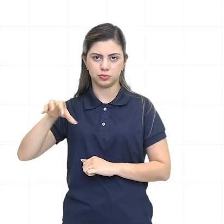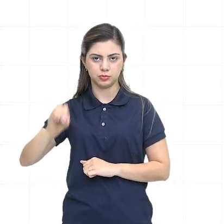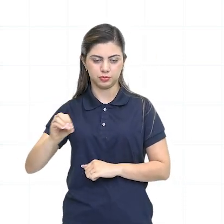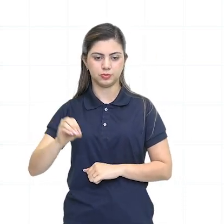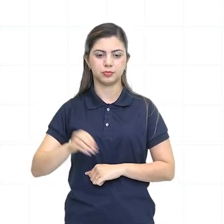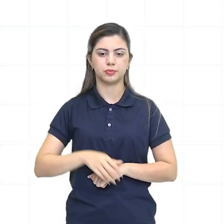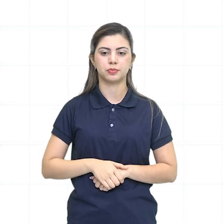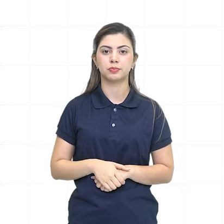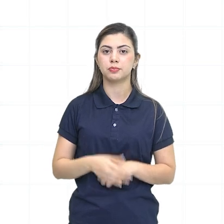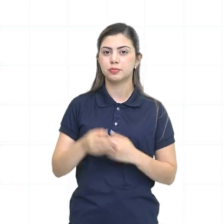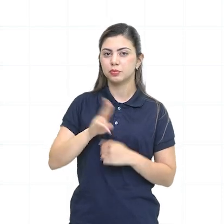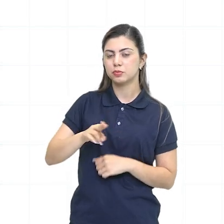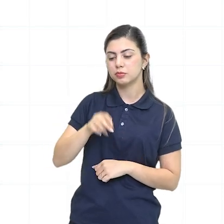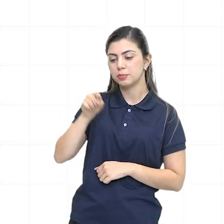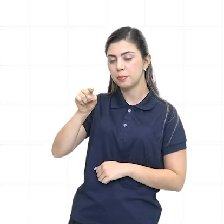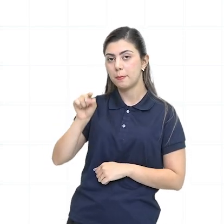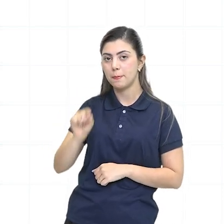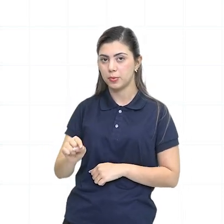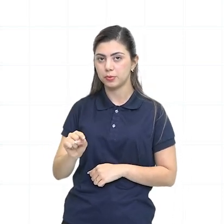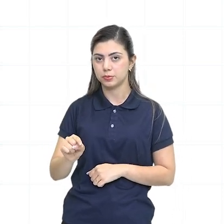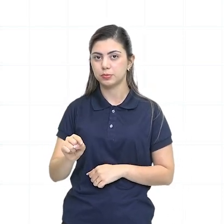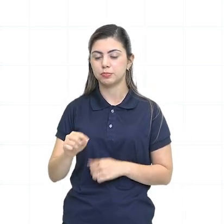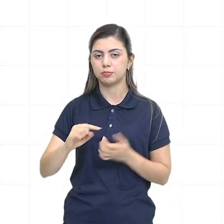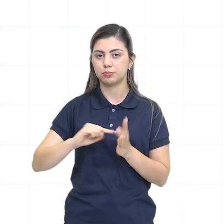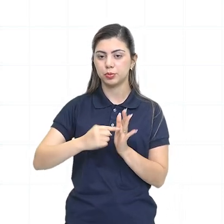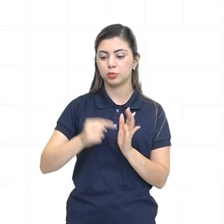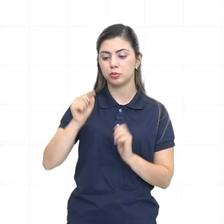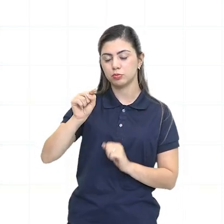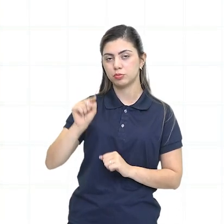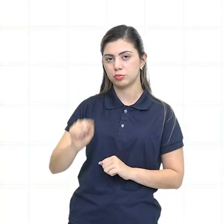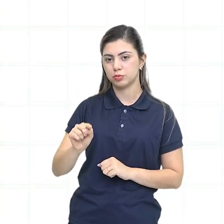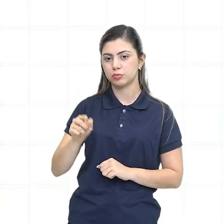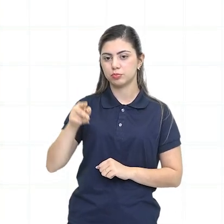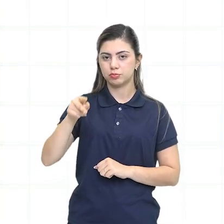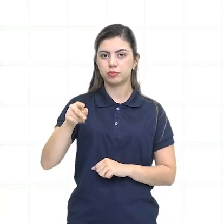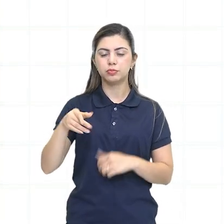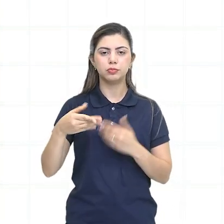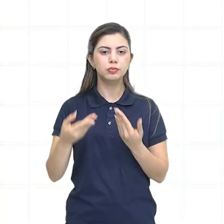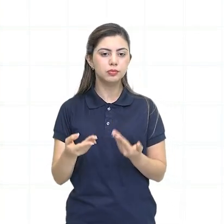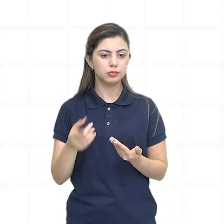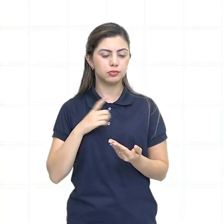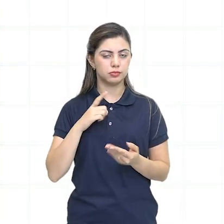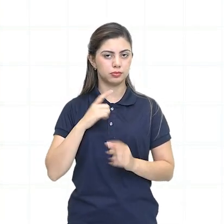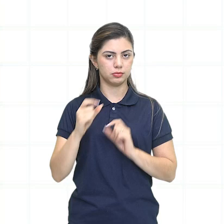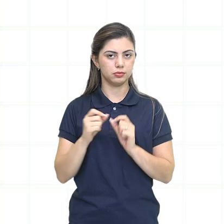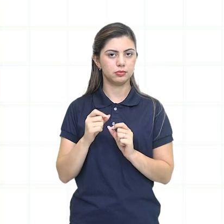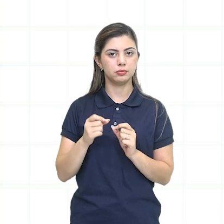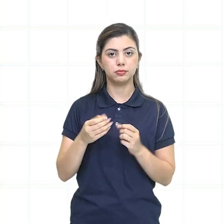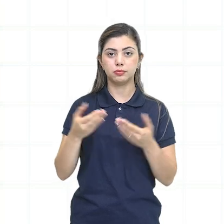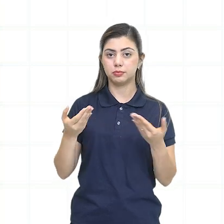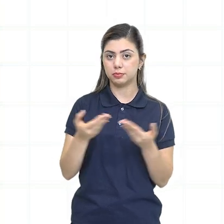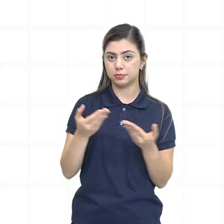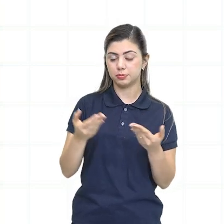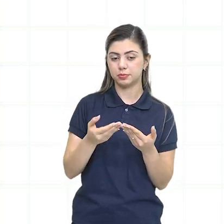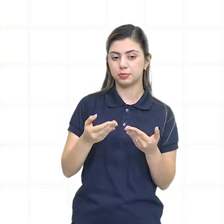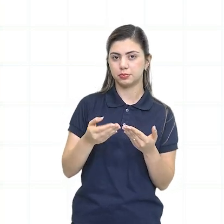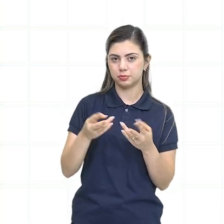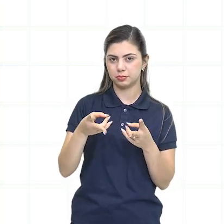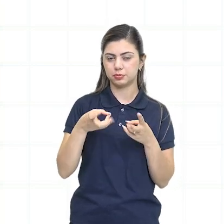2 pontos. Então, a personagem aqui, né, que é, no primeiro momento,